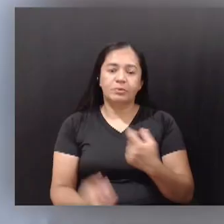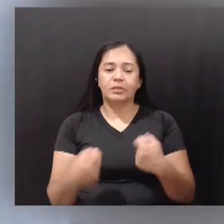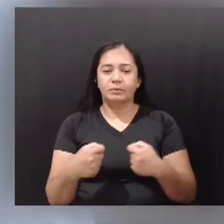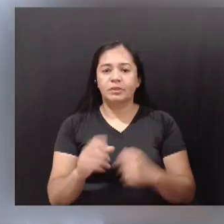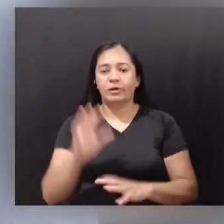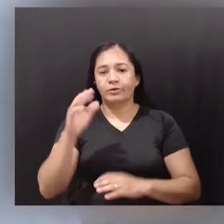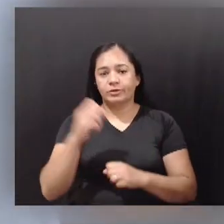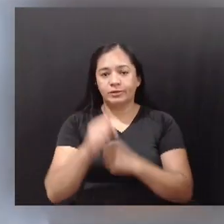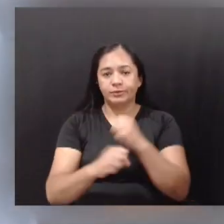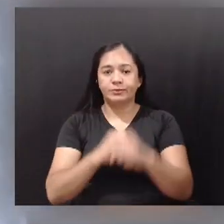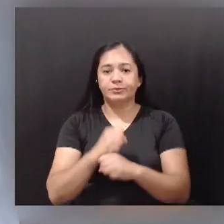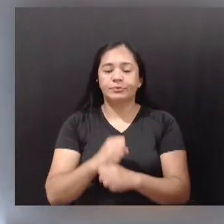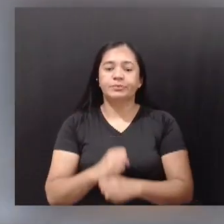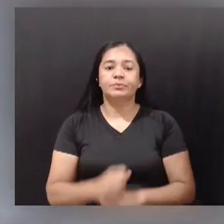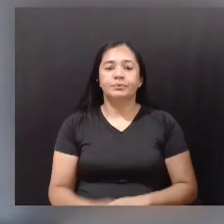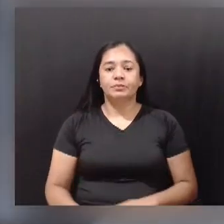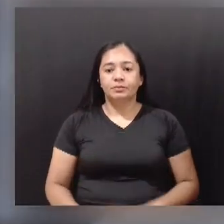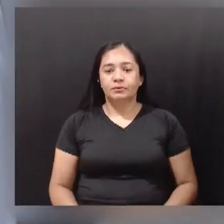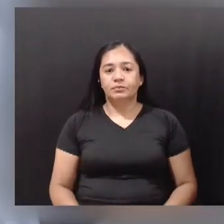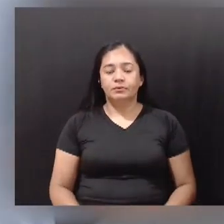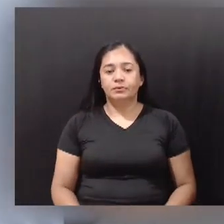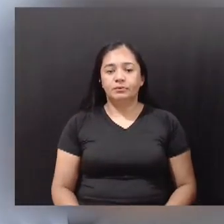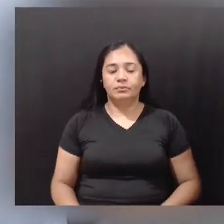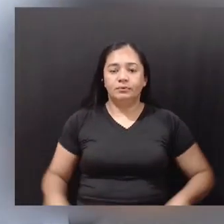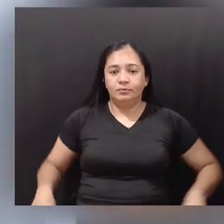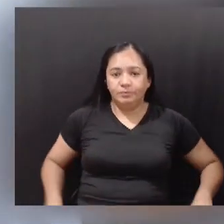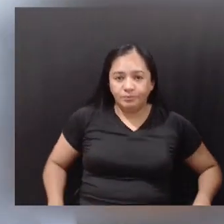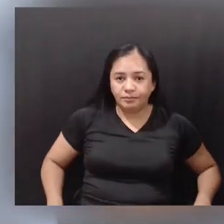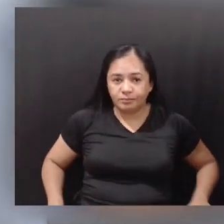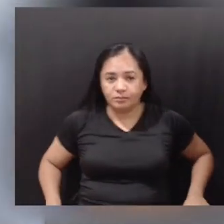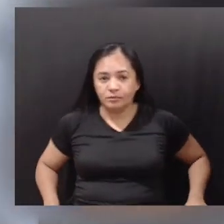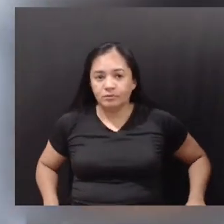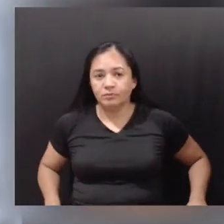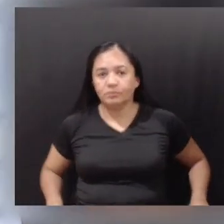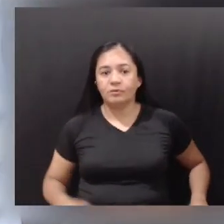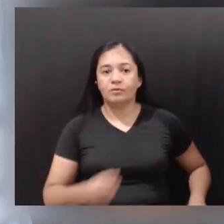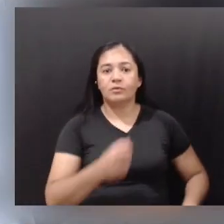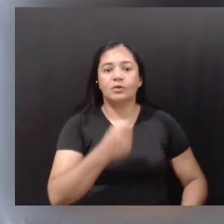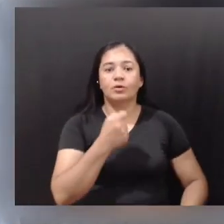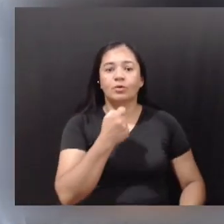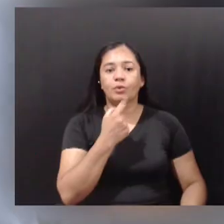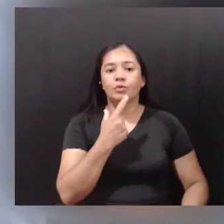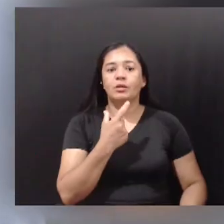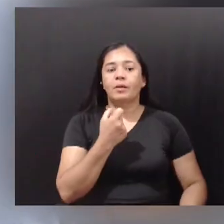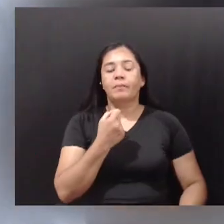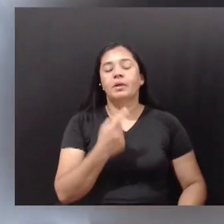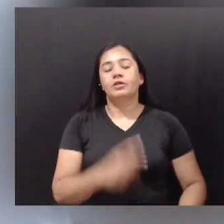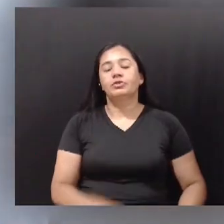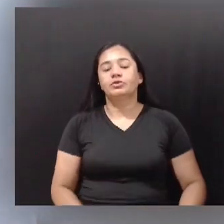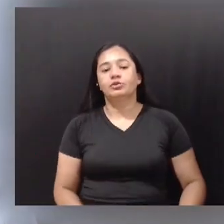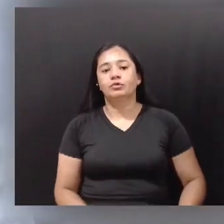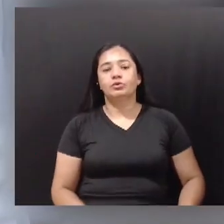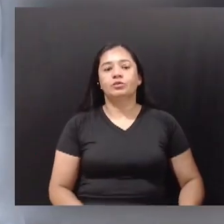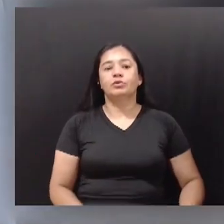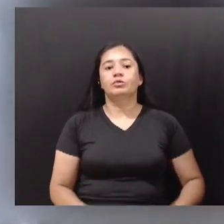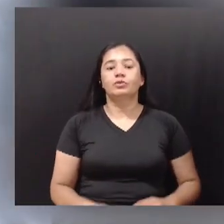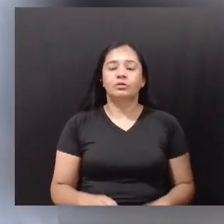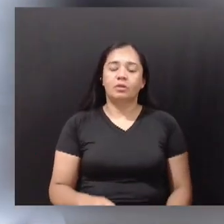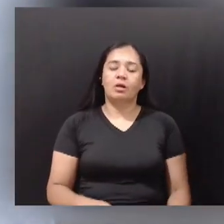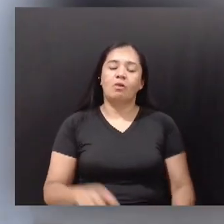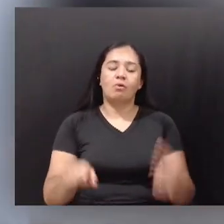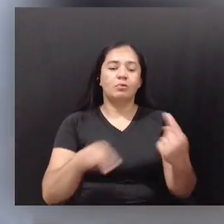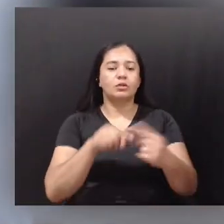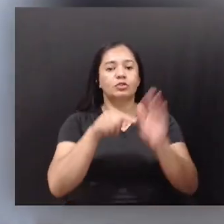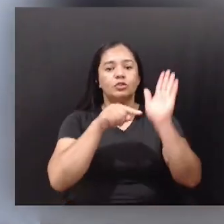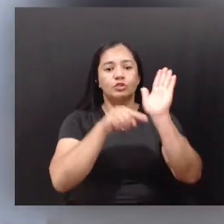ano. Como esses remédios, medicamentos que têm essa função de ajudar no combate à obesidade,